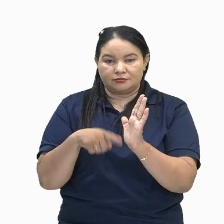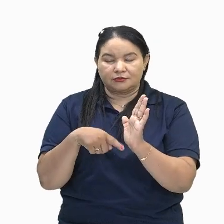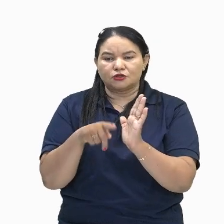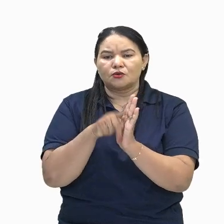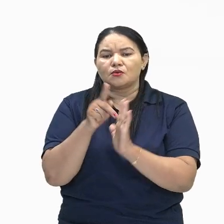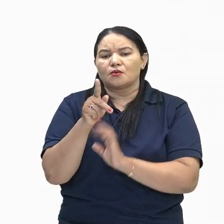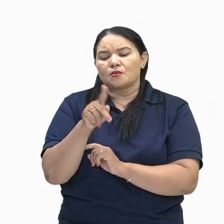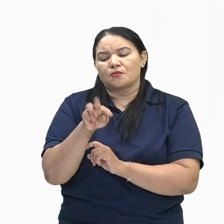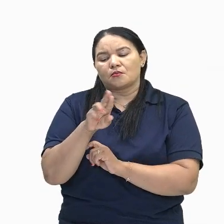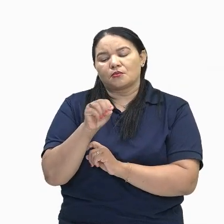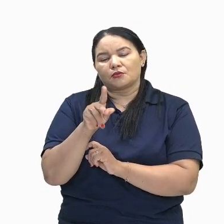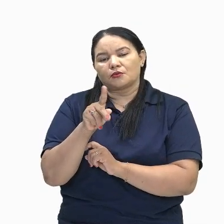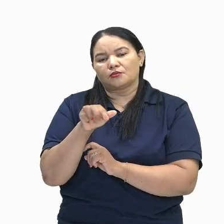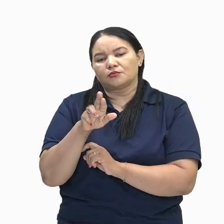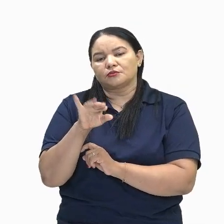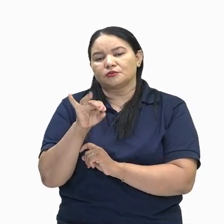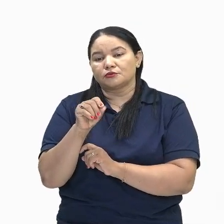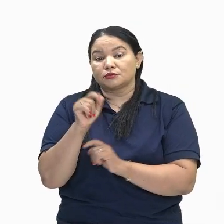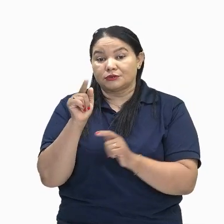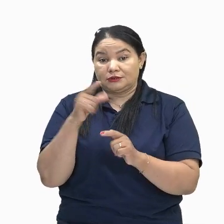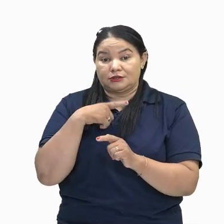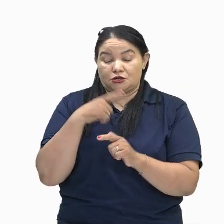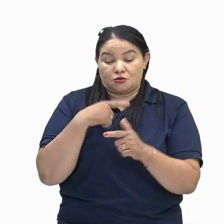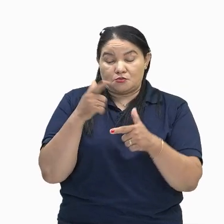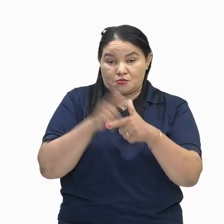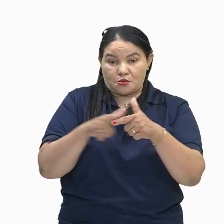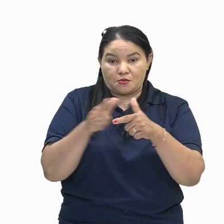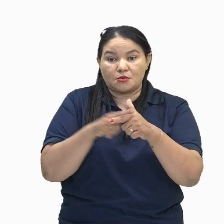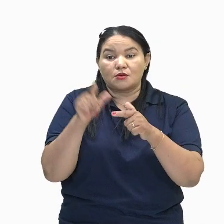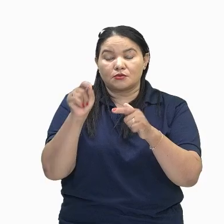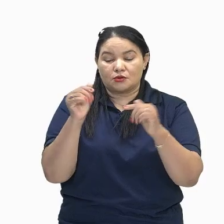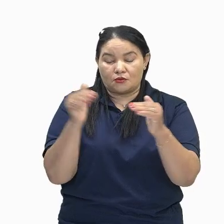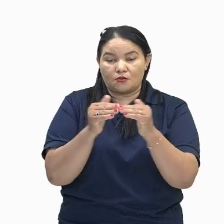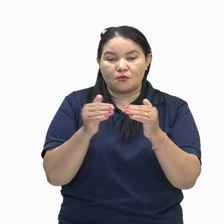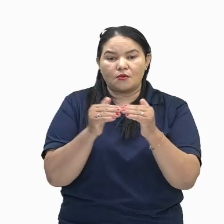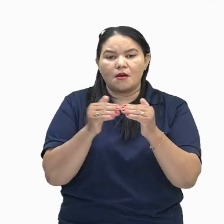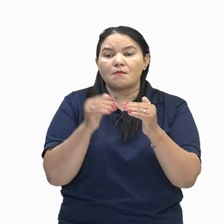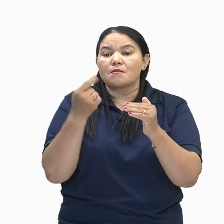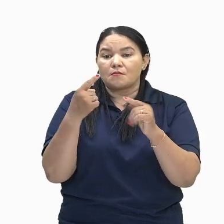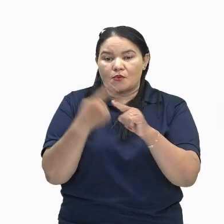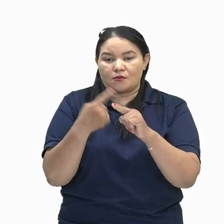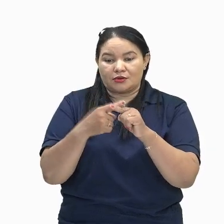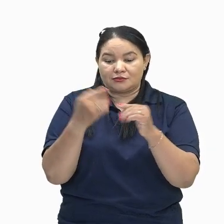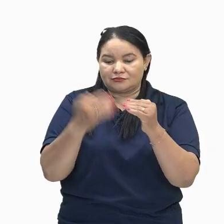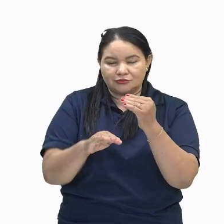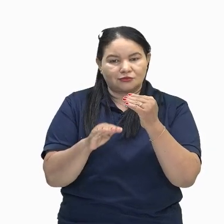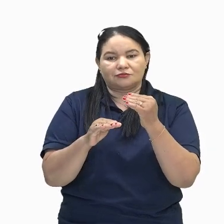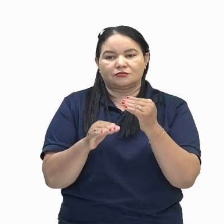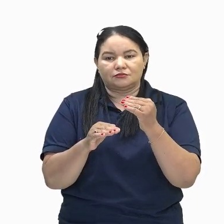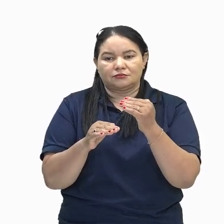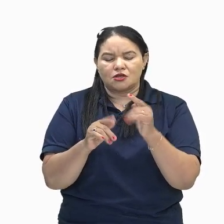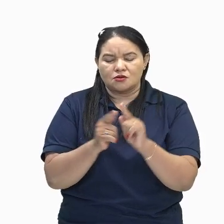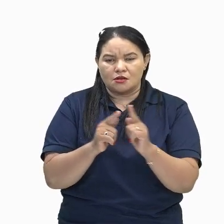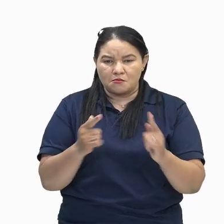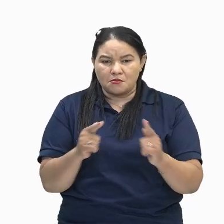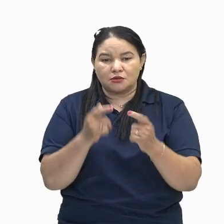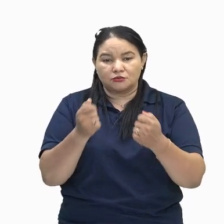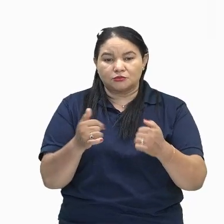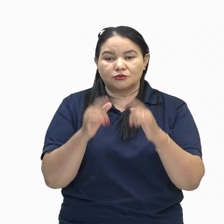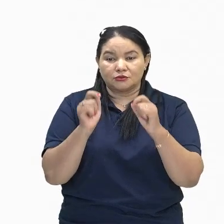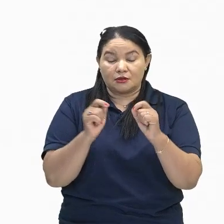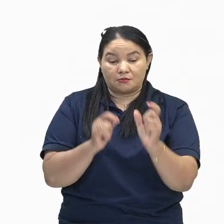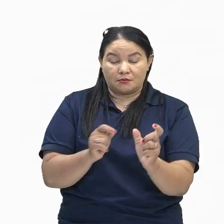Percebo que essa palavra possui um problema de concordância também. O que a nossa gramática diz? Como essa palavra vai fazer